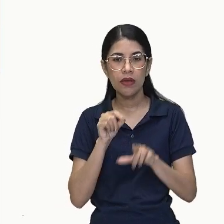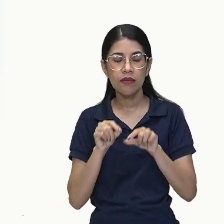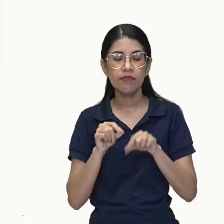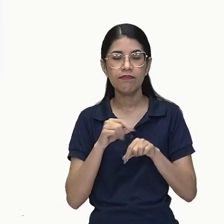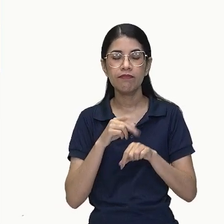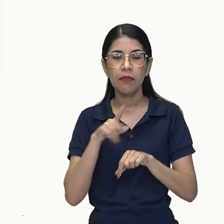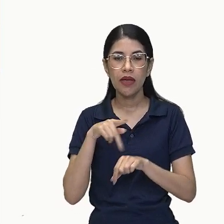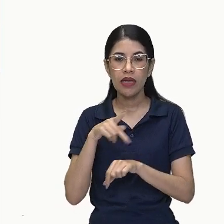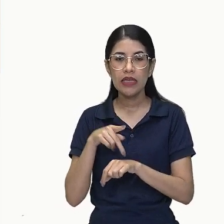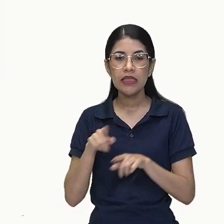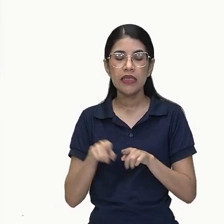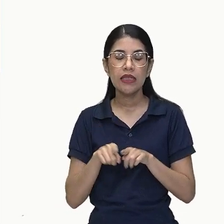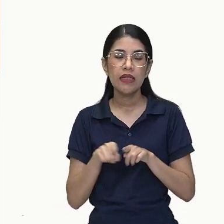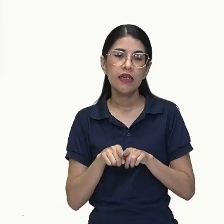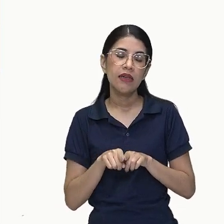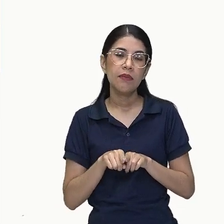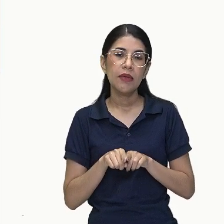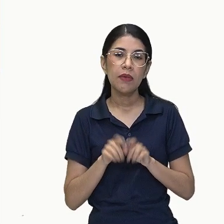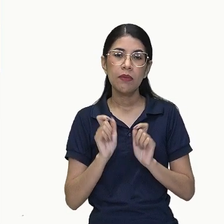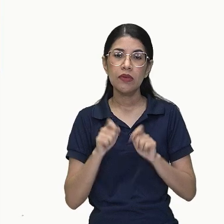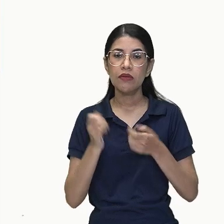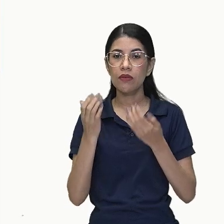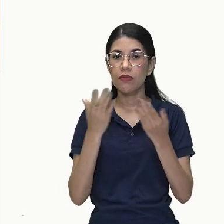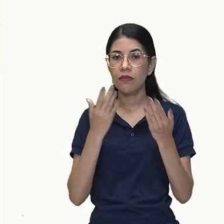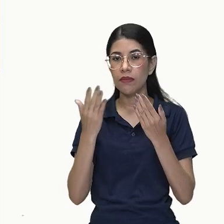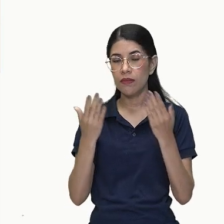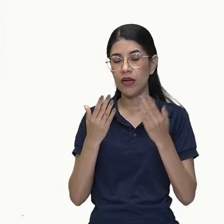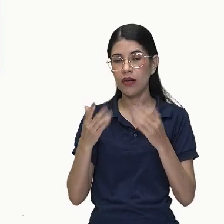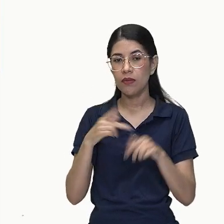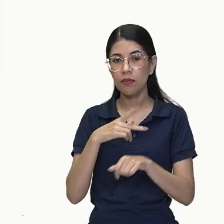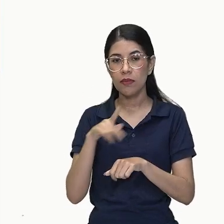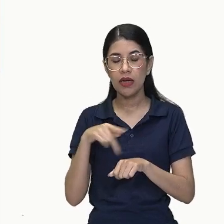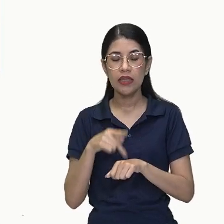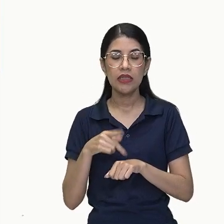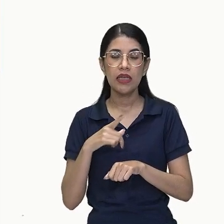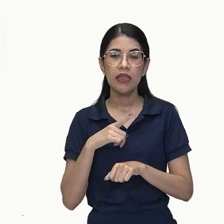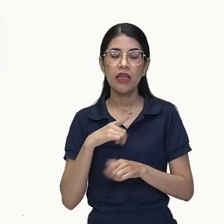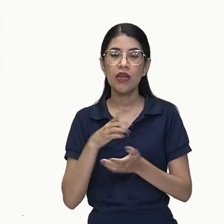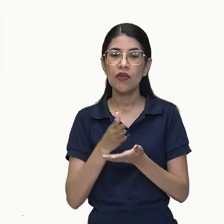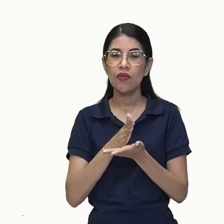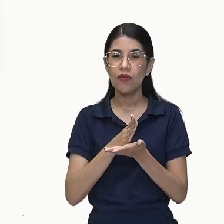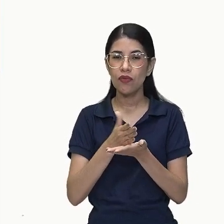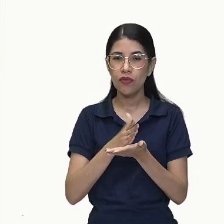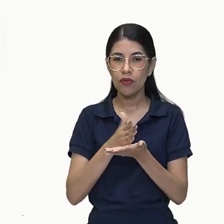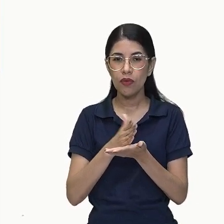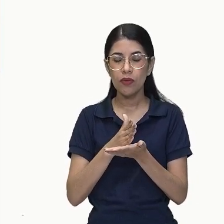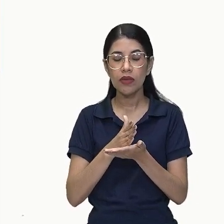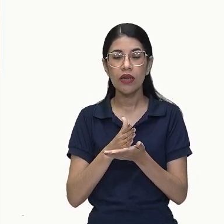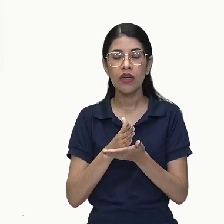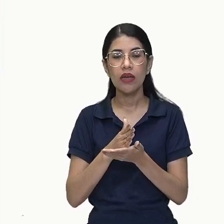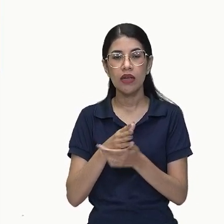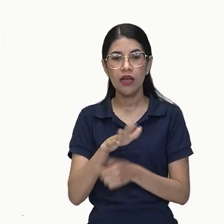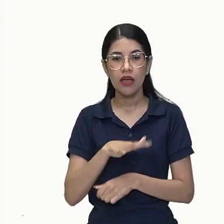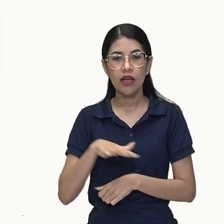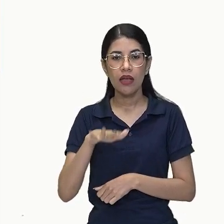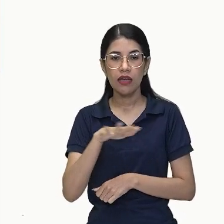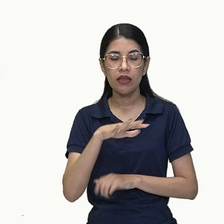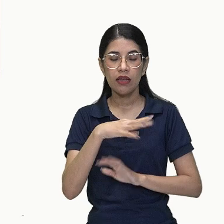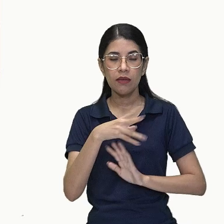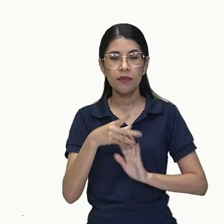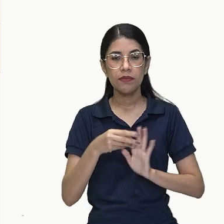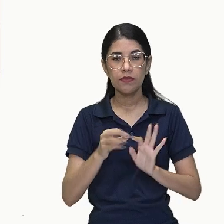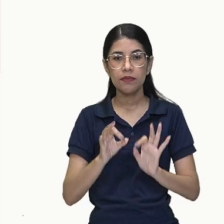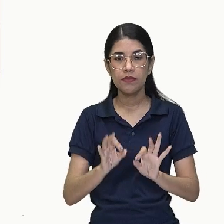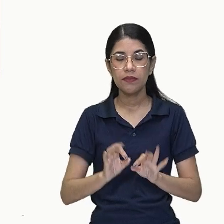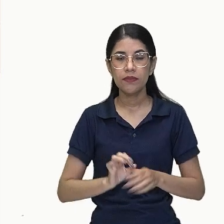fazer um comparativo aqui apenas com os países que dividem, alguns dos países que dividem aí a Amazônia com o Brasil, né?